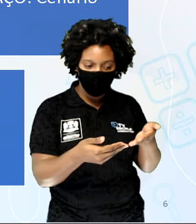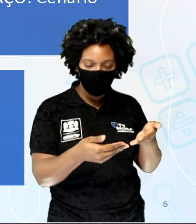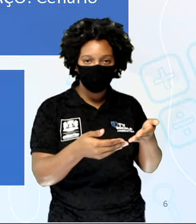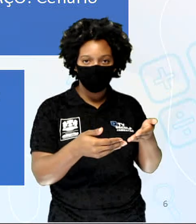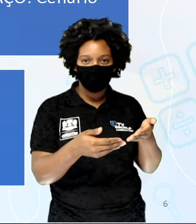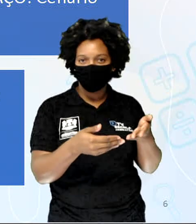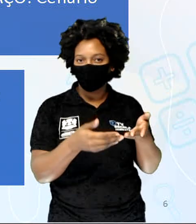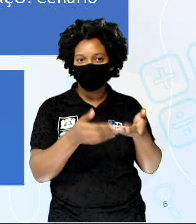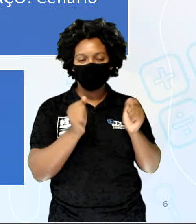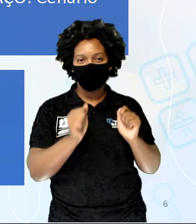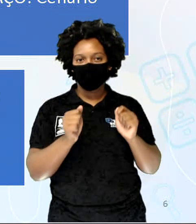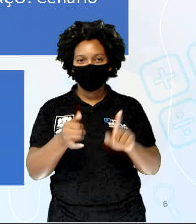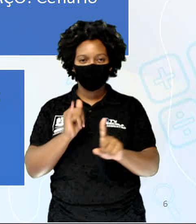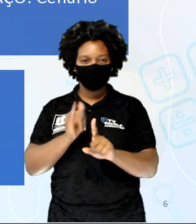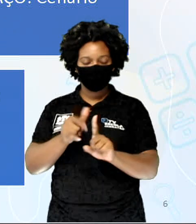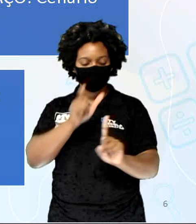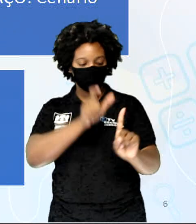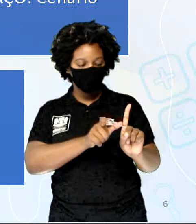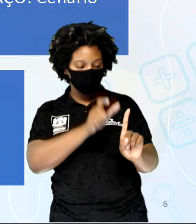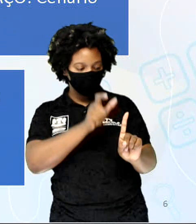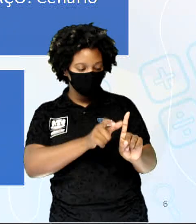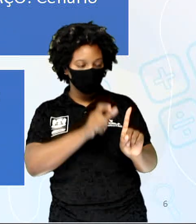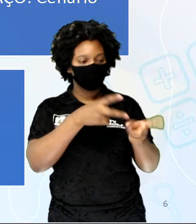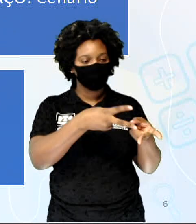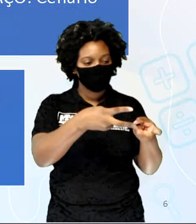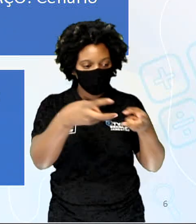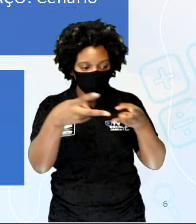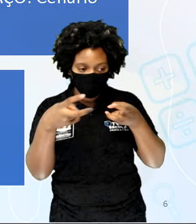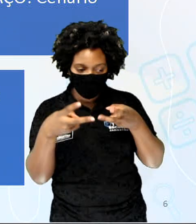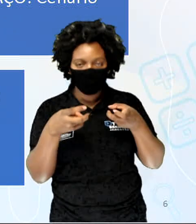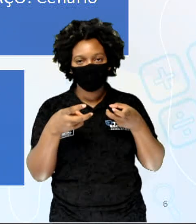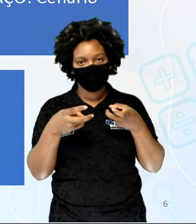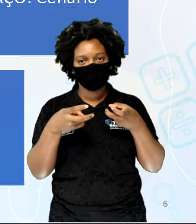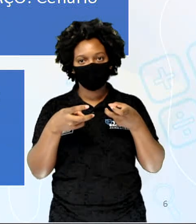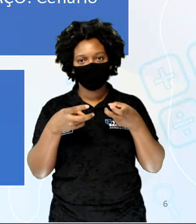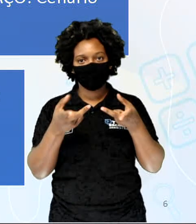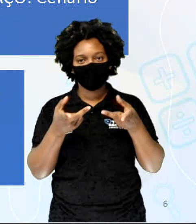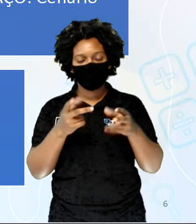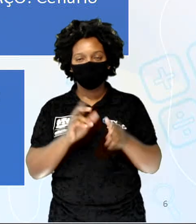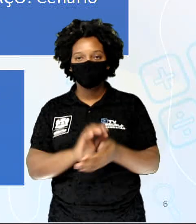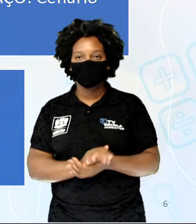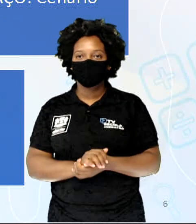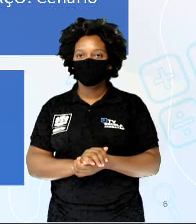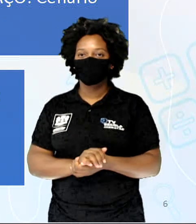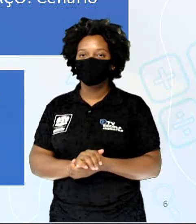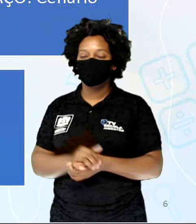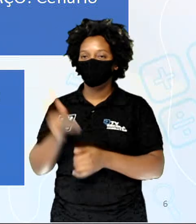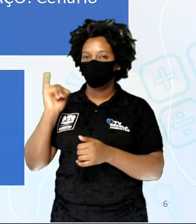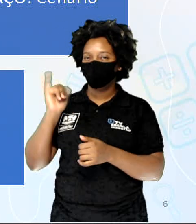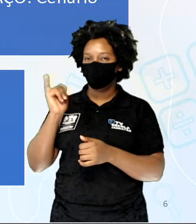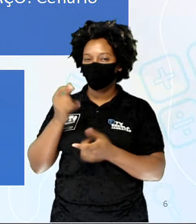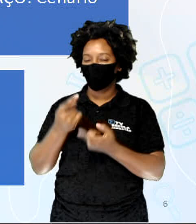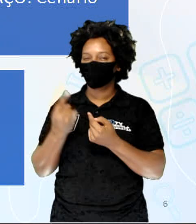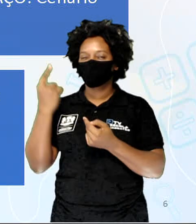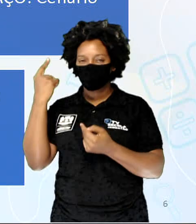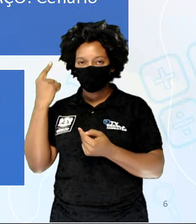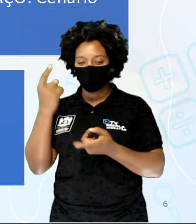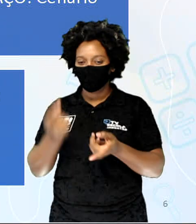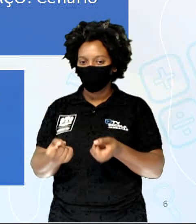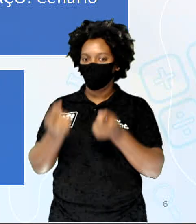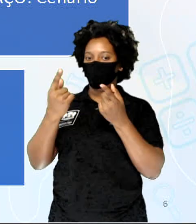observador. Lembrando que o observador ele pode ser onisciente, que é o caso daquele conto que nós lemos da Estranha Passageira, que ele, além